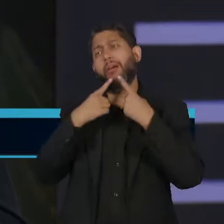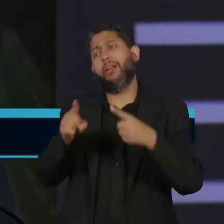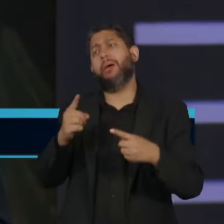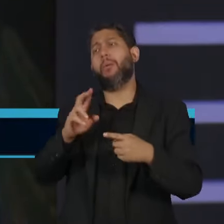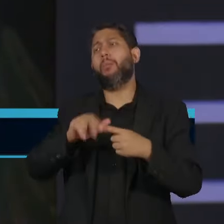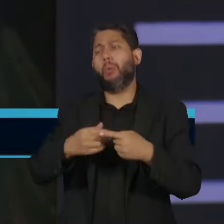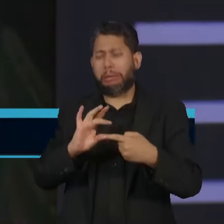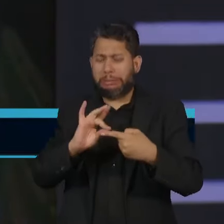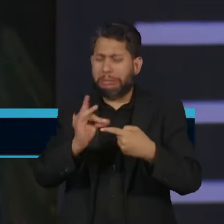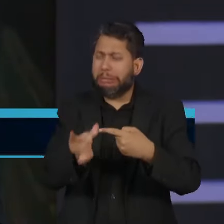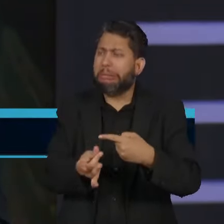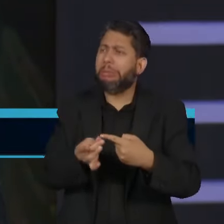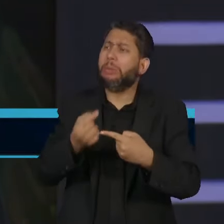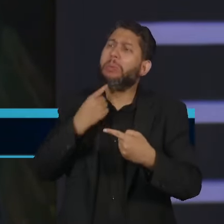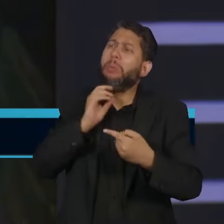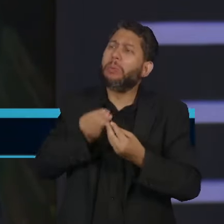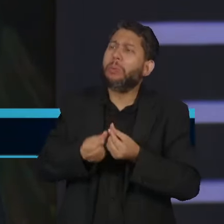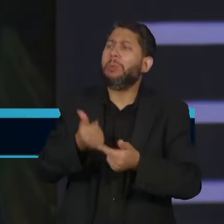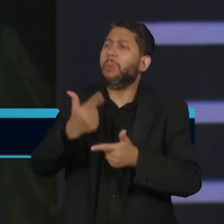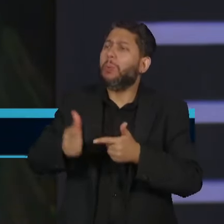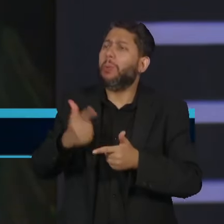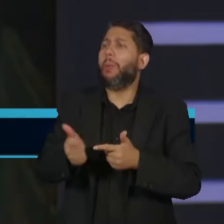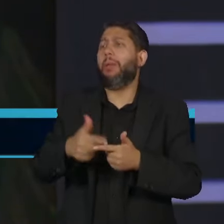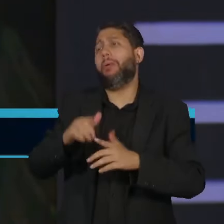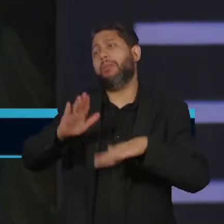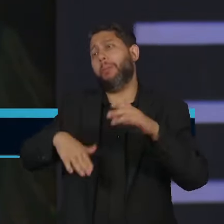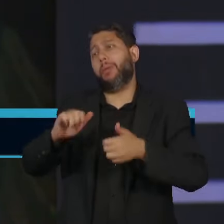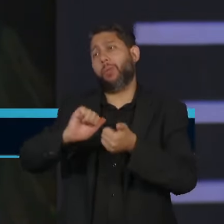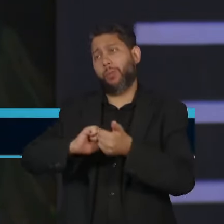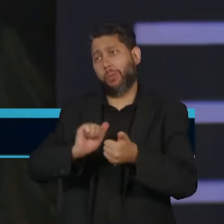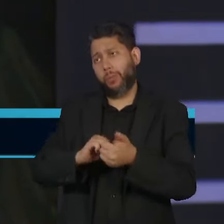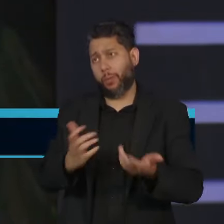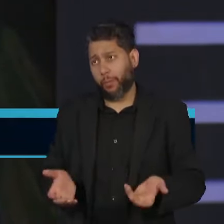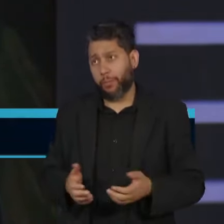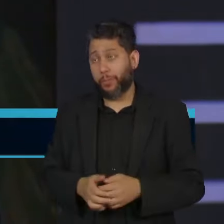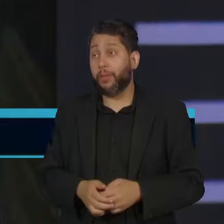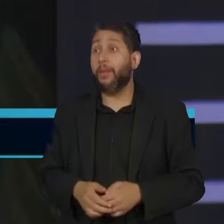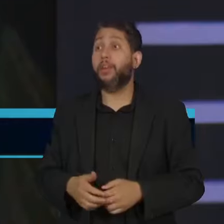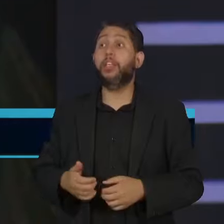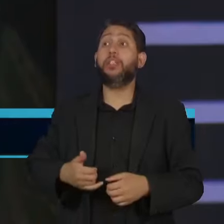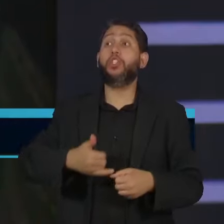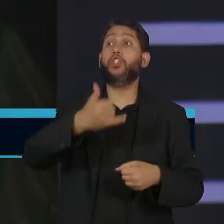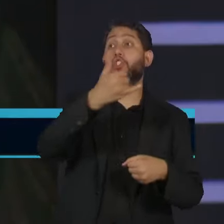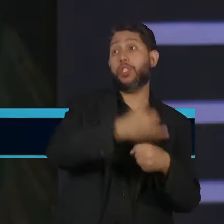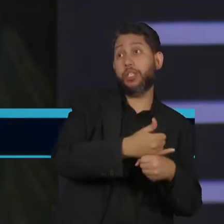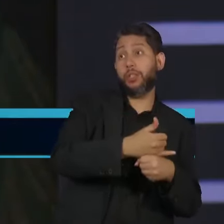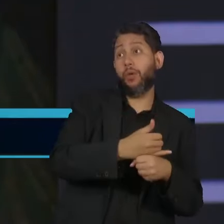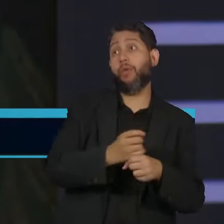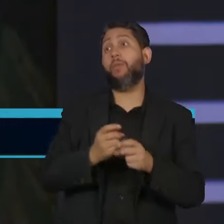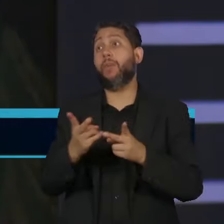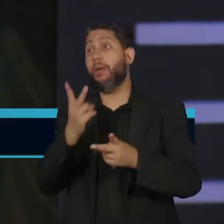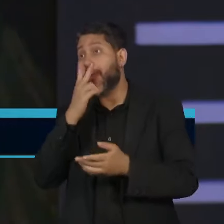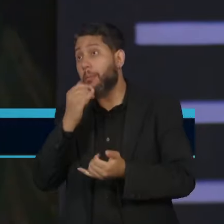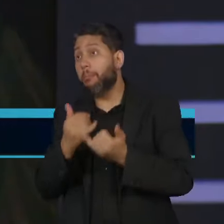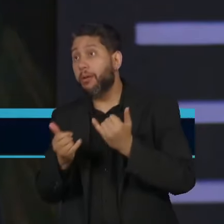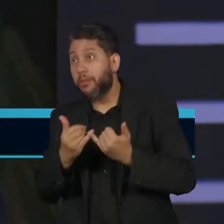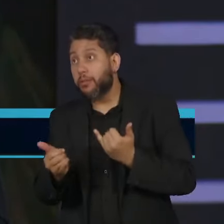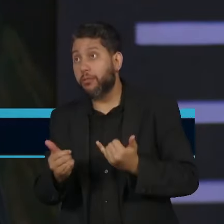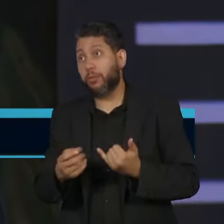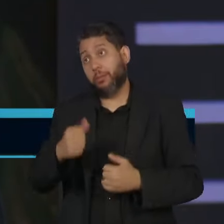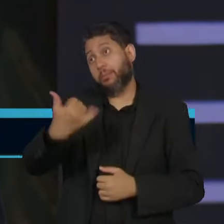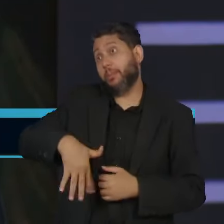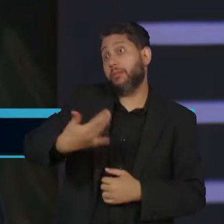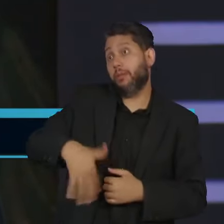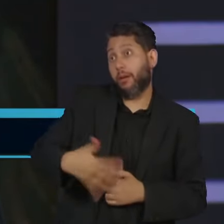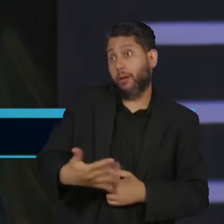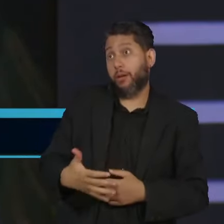dessa dificuldade dependendo da qualidade do biodiesel. E aí eles vendem diesel como se fosse biodiesel, que é mais caro. E aí você